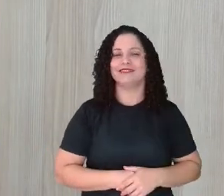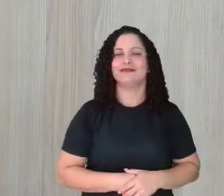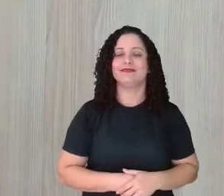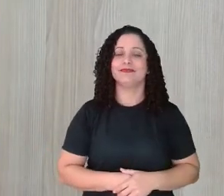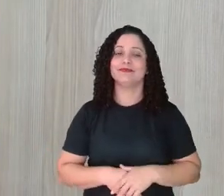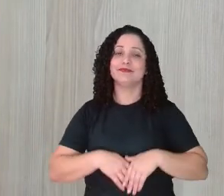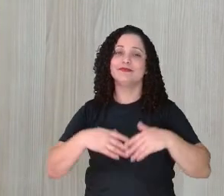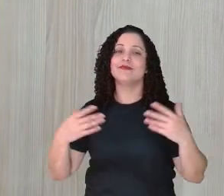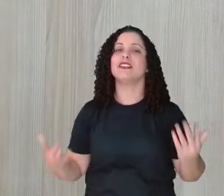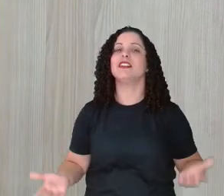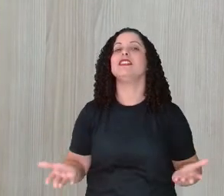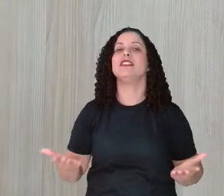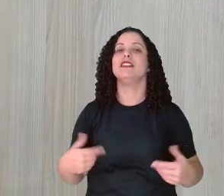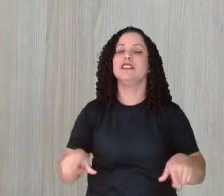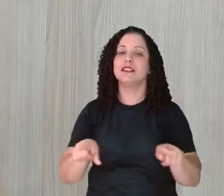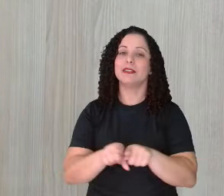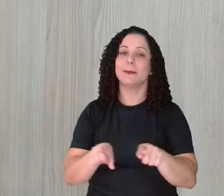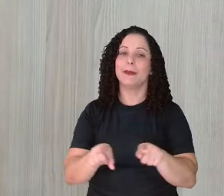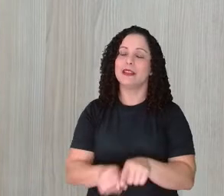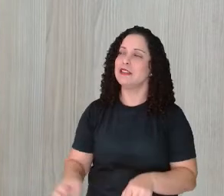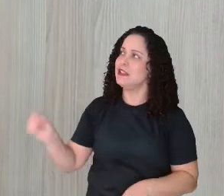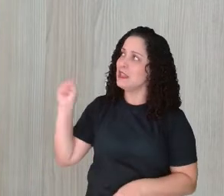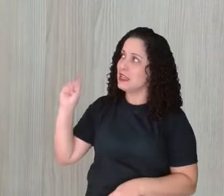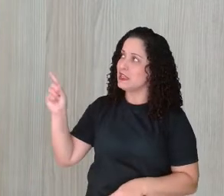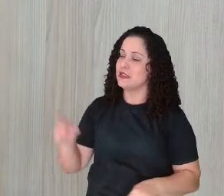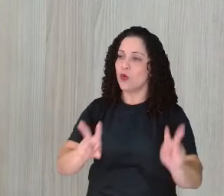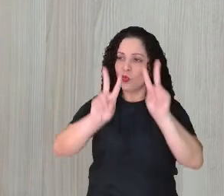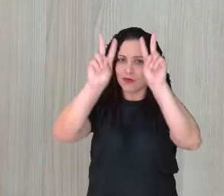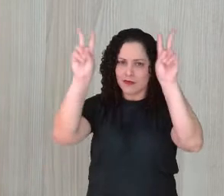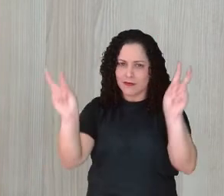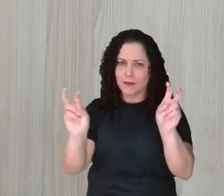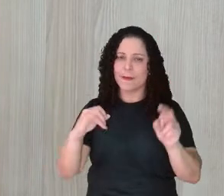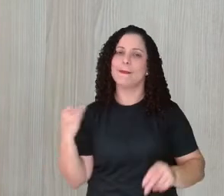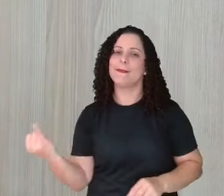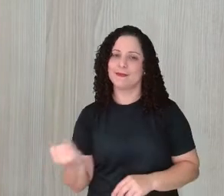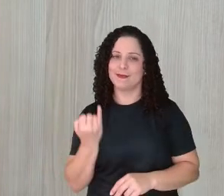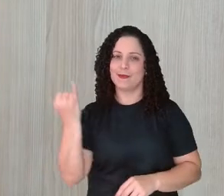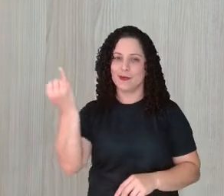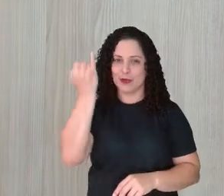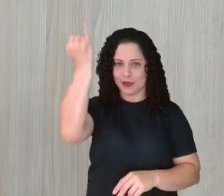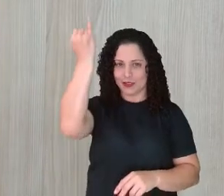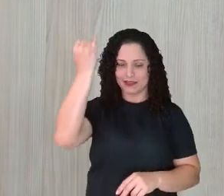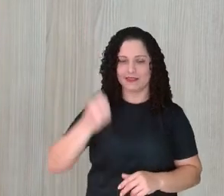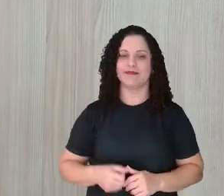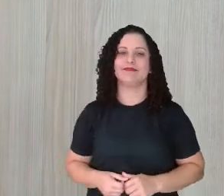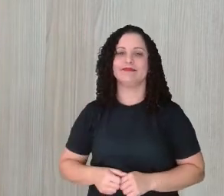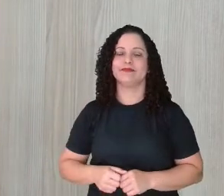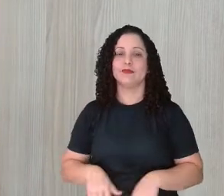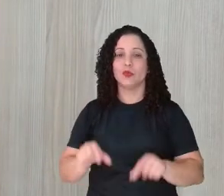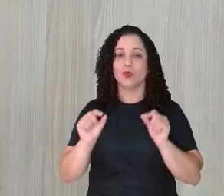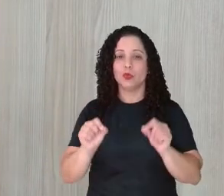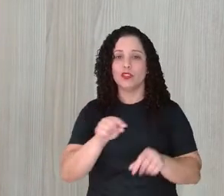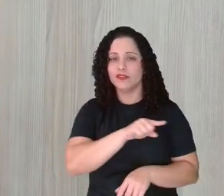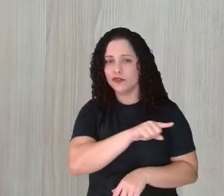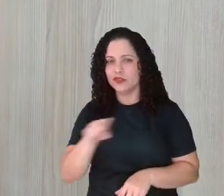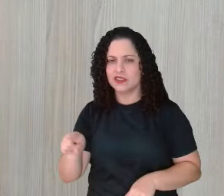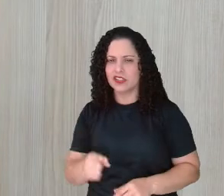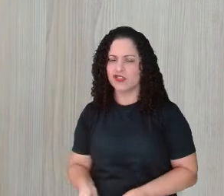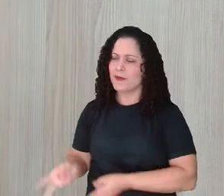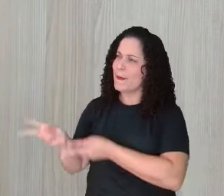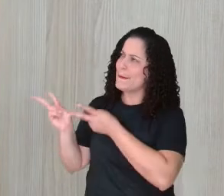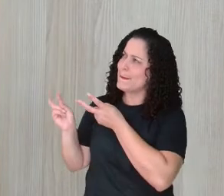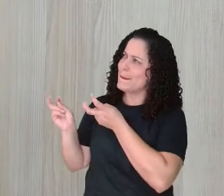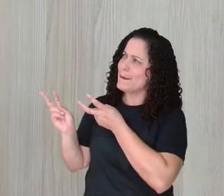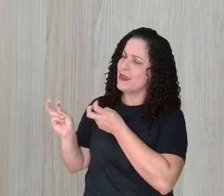disso, esse é um assunto bem interessante. E uma das coisas que vocês podem olhar é